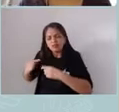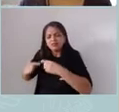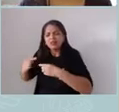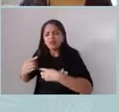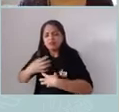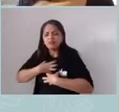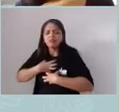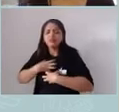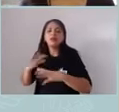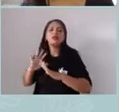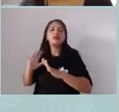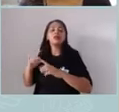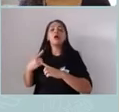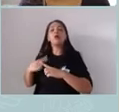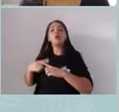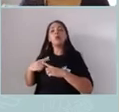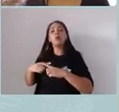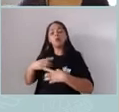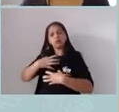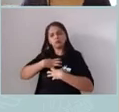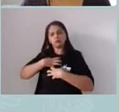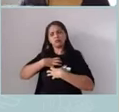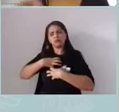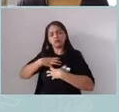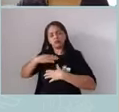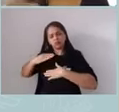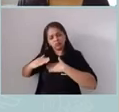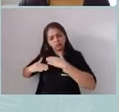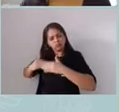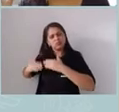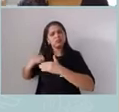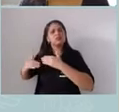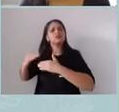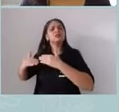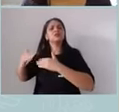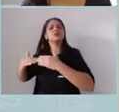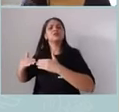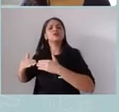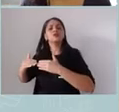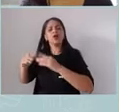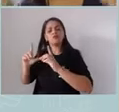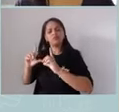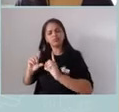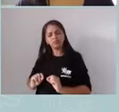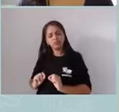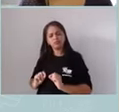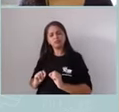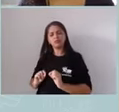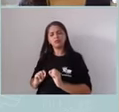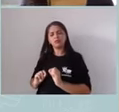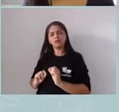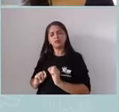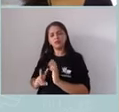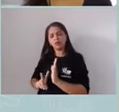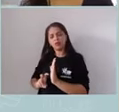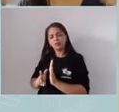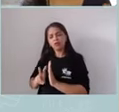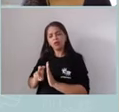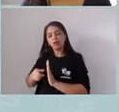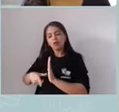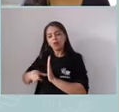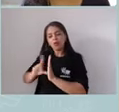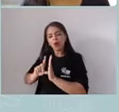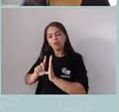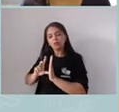os anticorpos rapidamente e já elimina aquele invasor, né, aquele vírus, aquela bactéria, seja lá o que for, antes mesmo da doença se instalar,